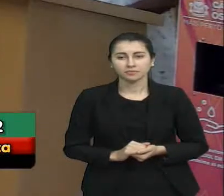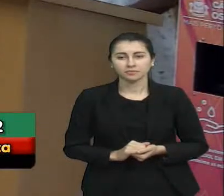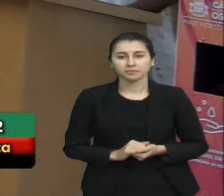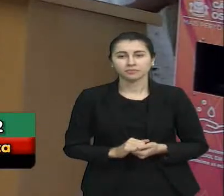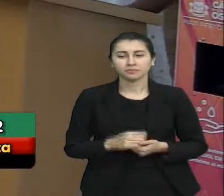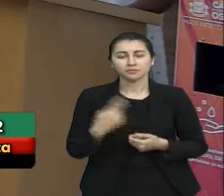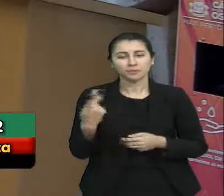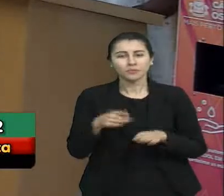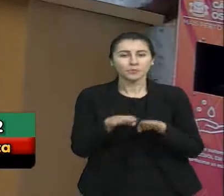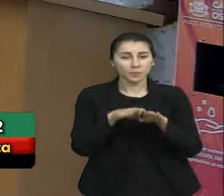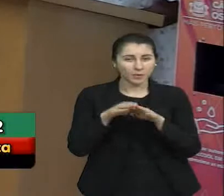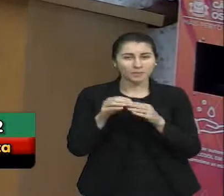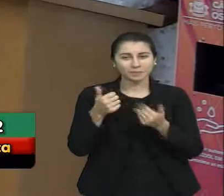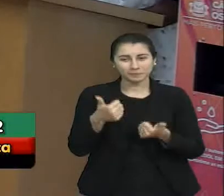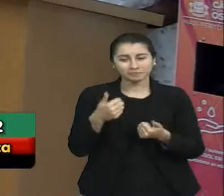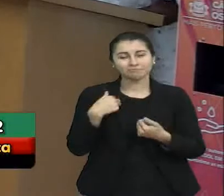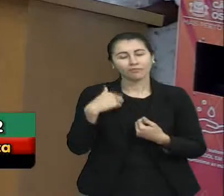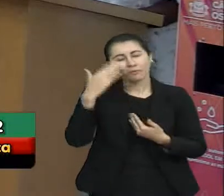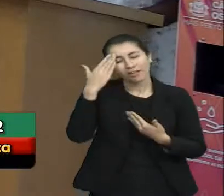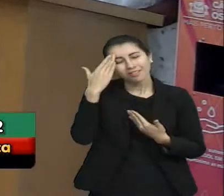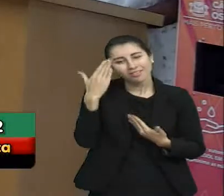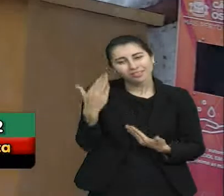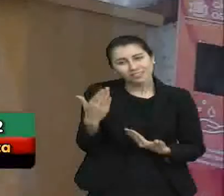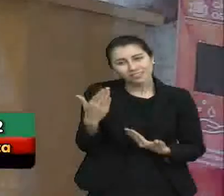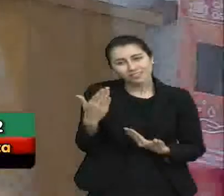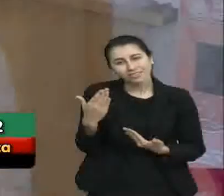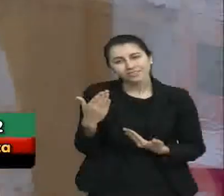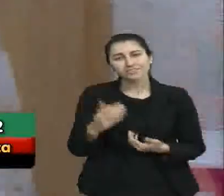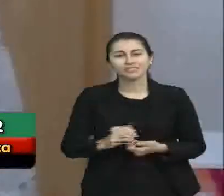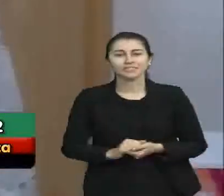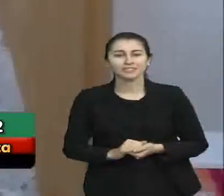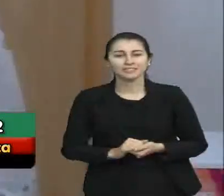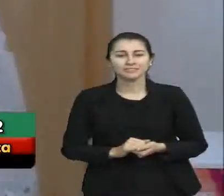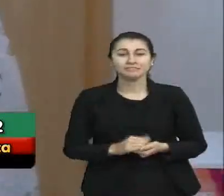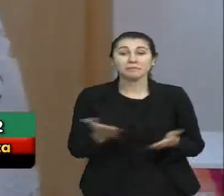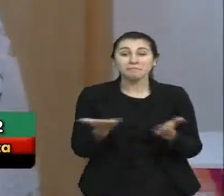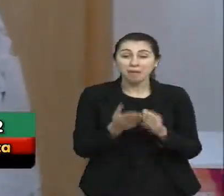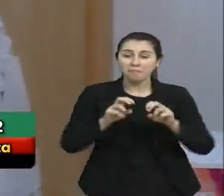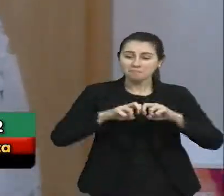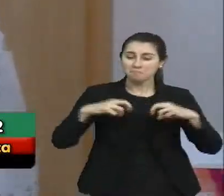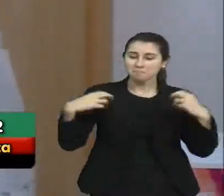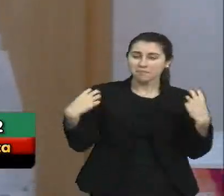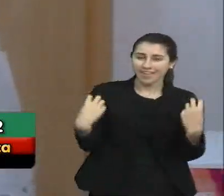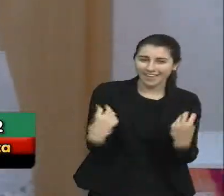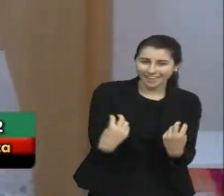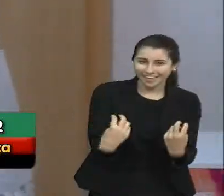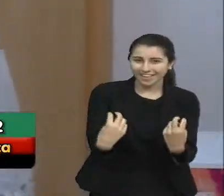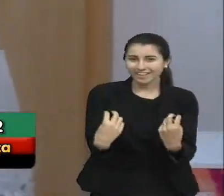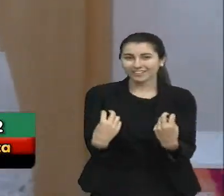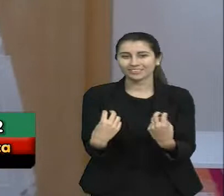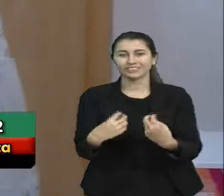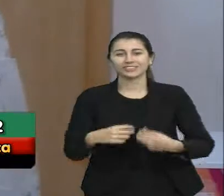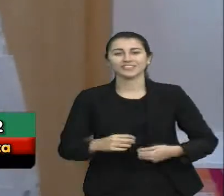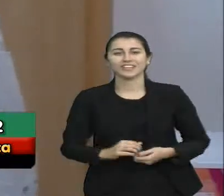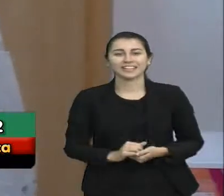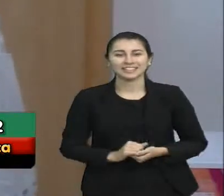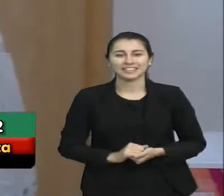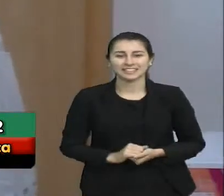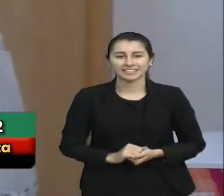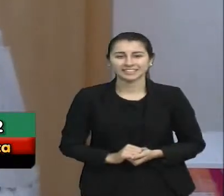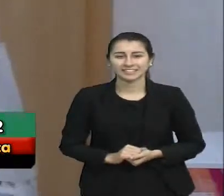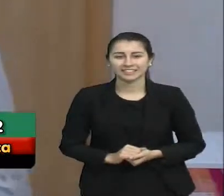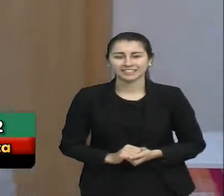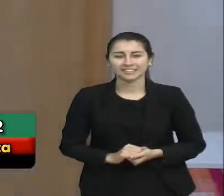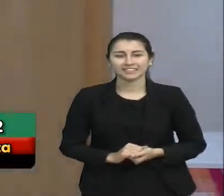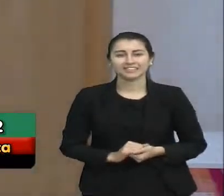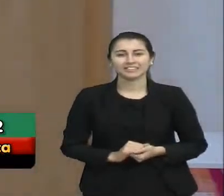iguais. Tá? Agradeço a todos, né, a mesa, principalmente, que me fez o convite. Boa noite a